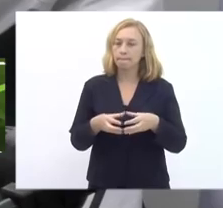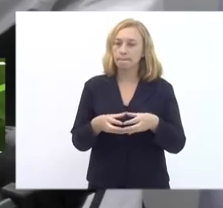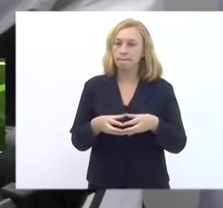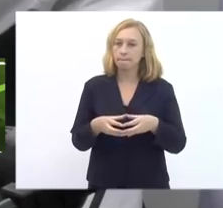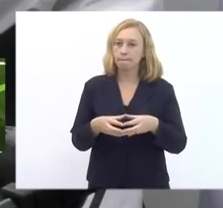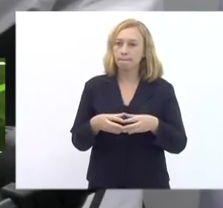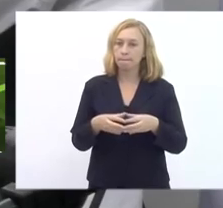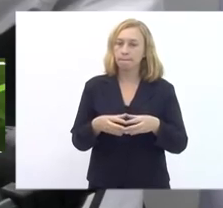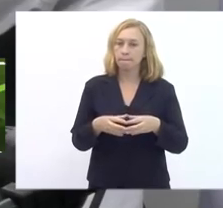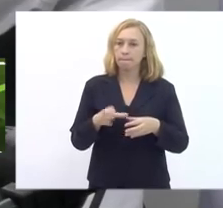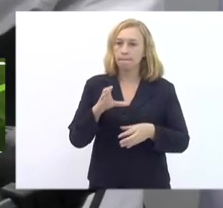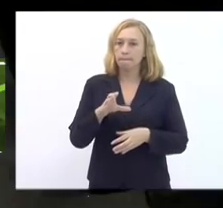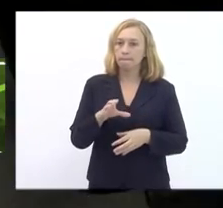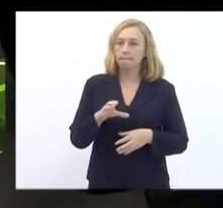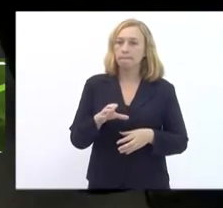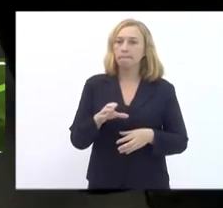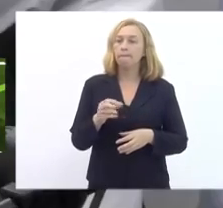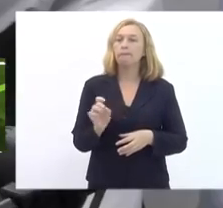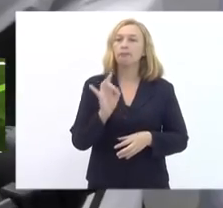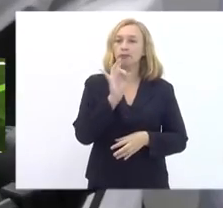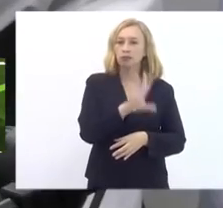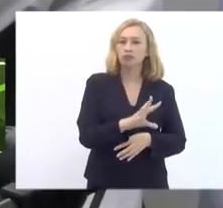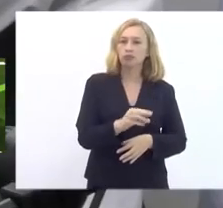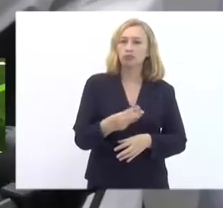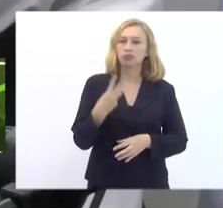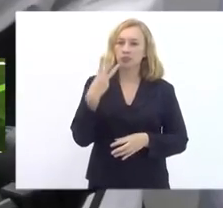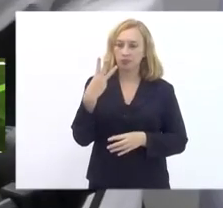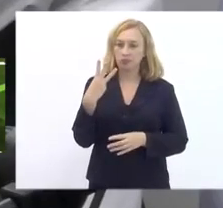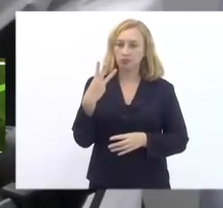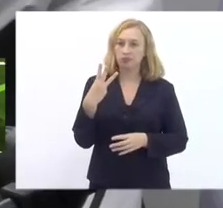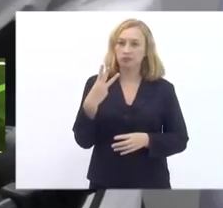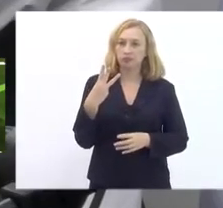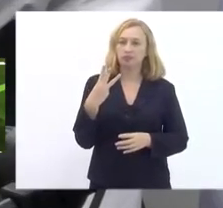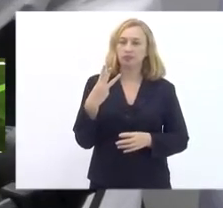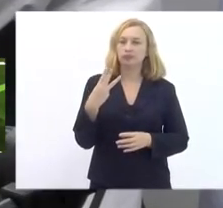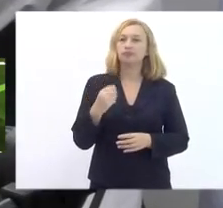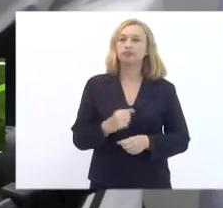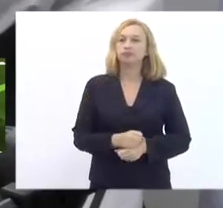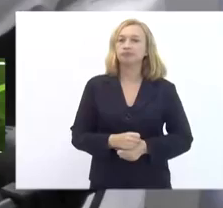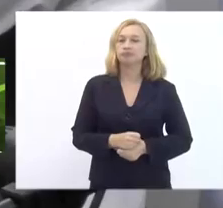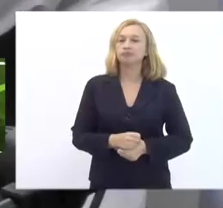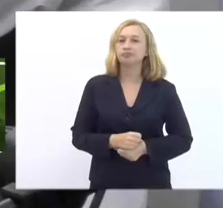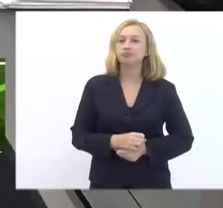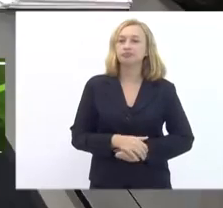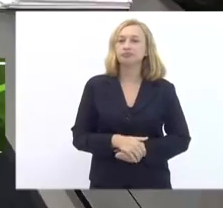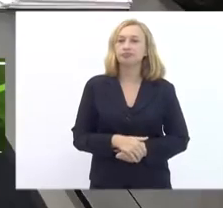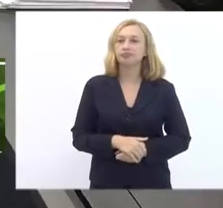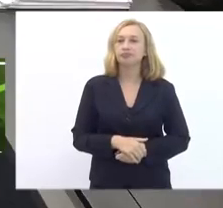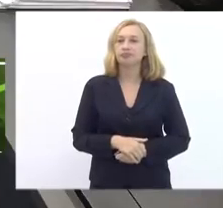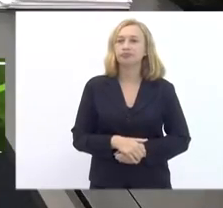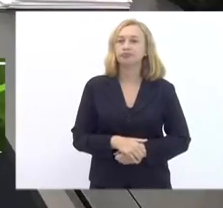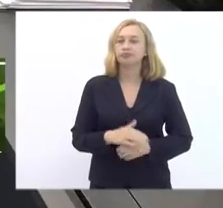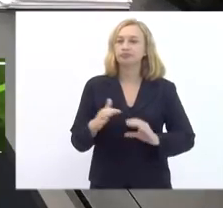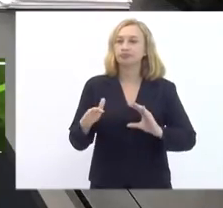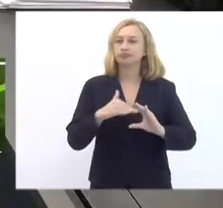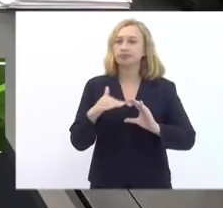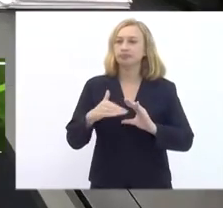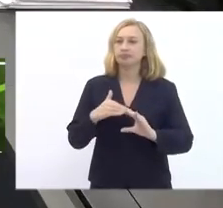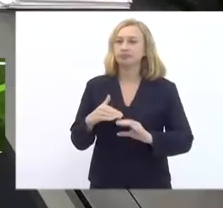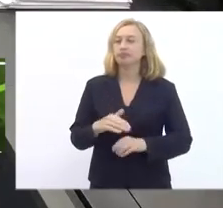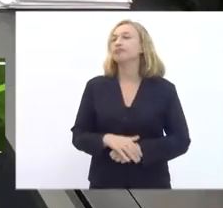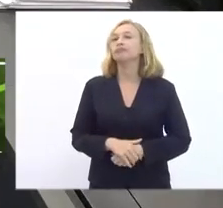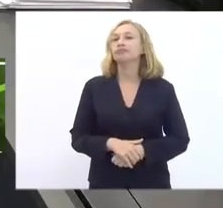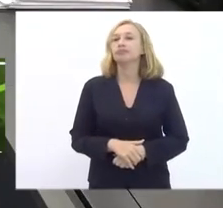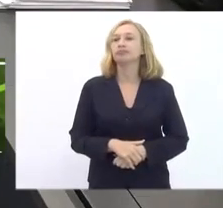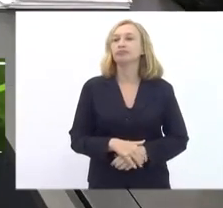Inquérito dos últimos 3 anos. Então, essa, toda essa planilha que vocês dizem, que não é fechada. Mas é uma planilha. Mas em meio magnético, né? Que senão é muito